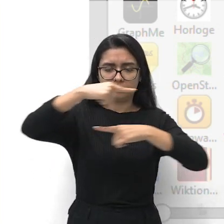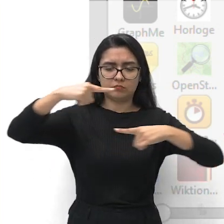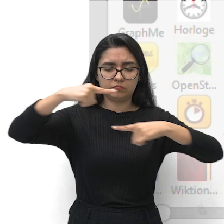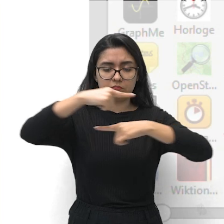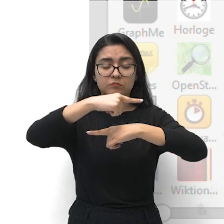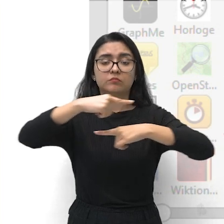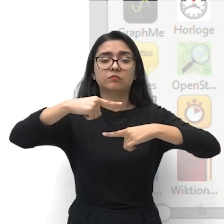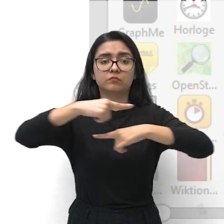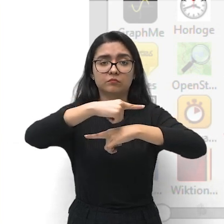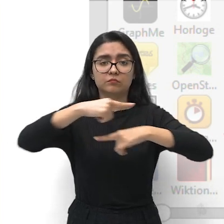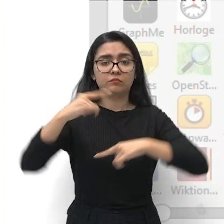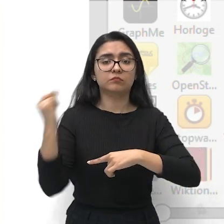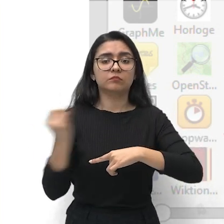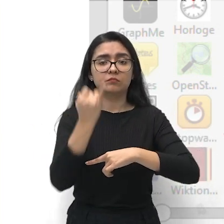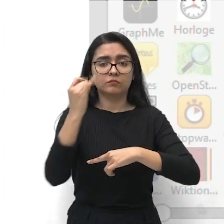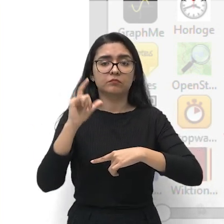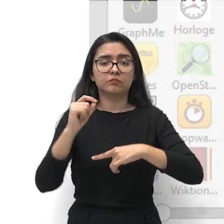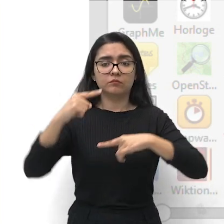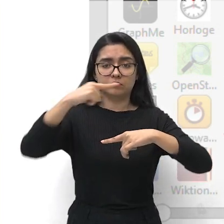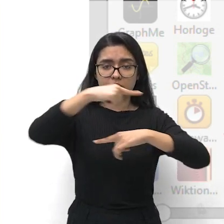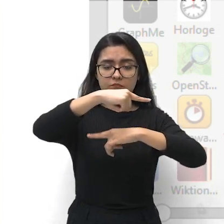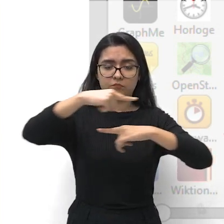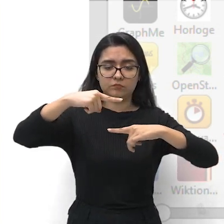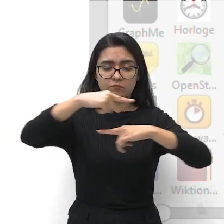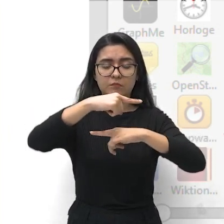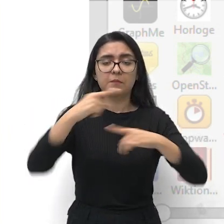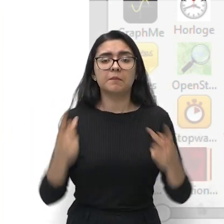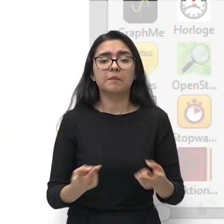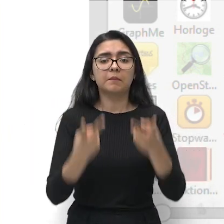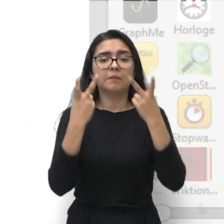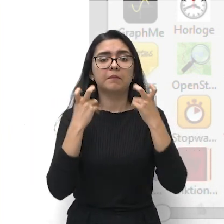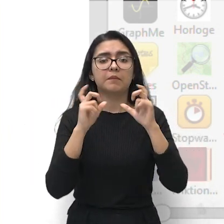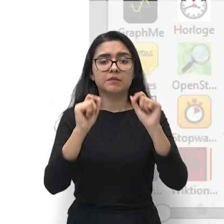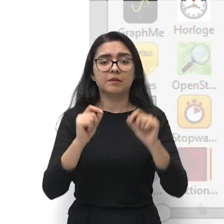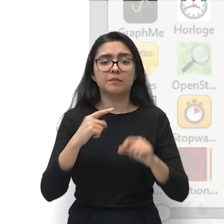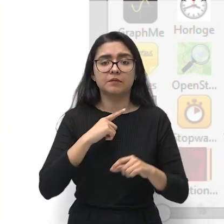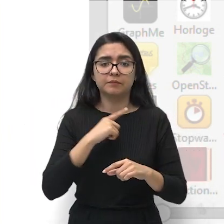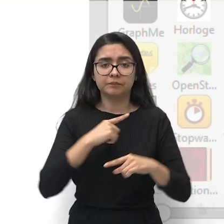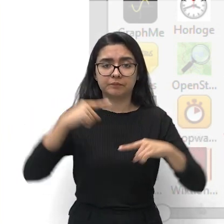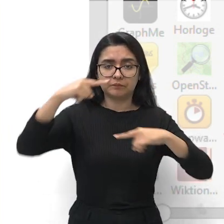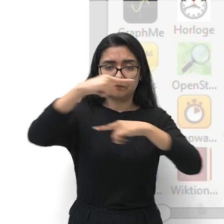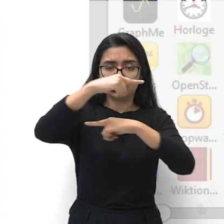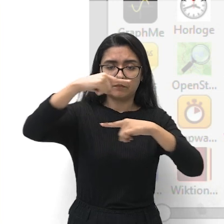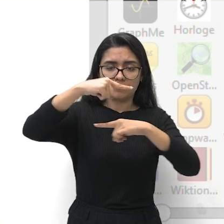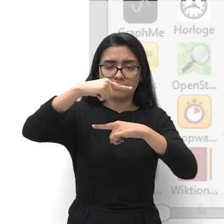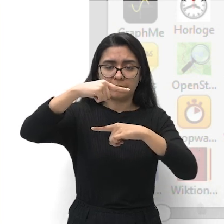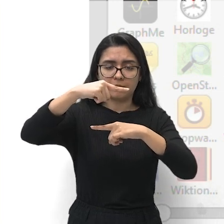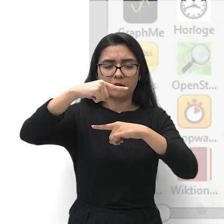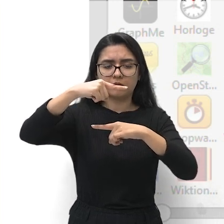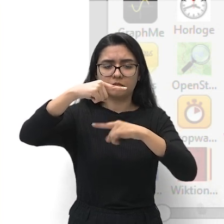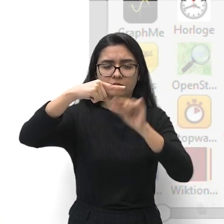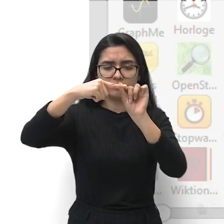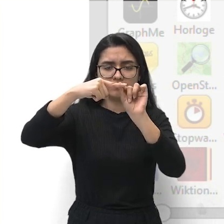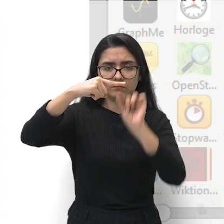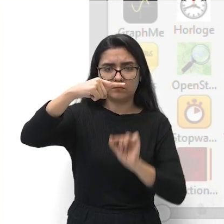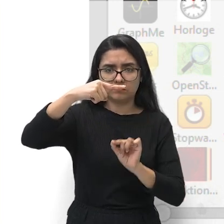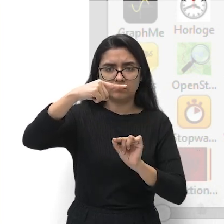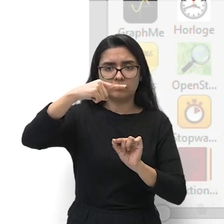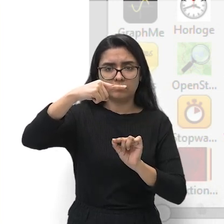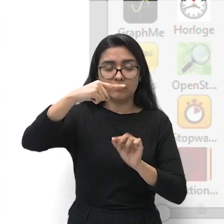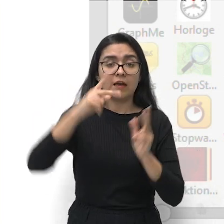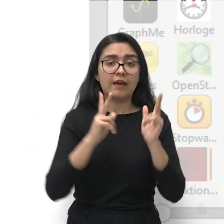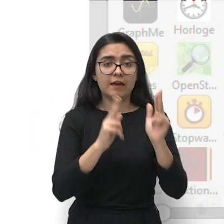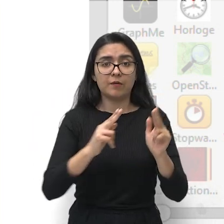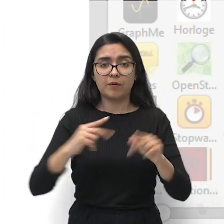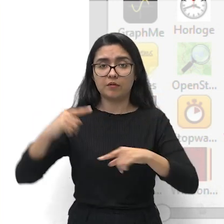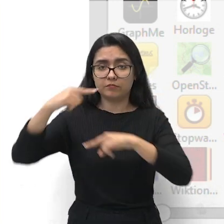que você obtenha essa reta paralela e verifique se a distância que existe aqui, ó, é a mesma que existe do outro lado.